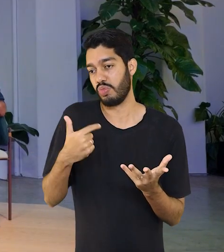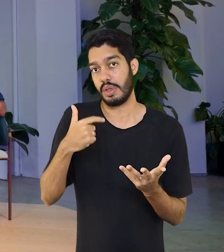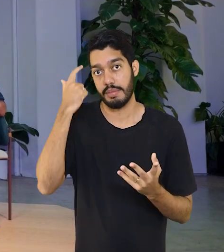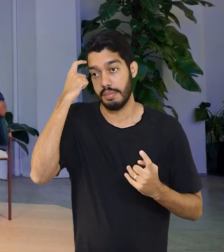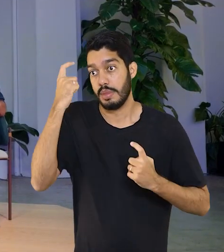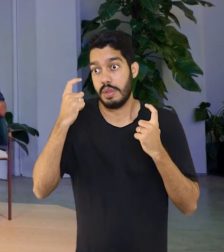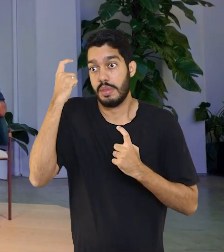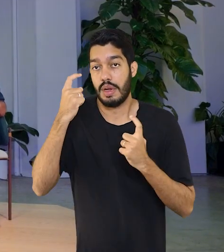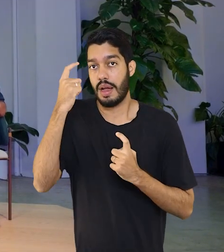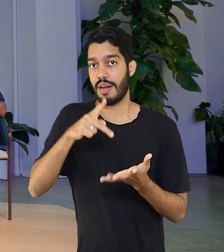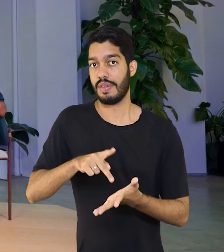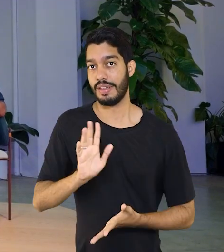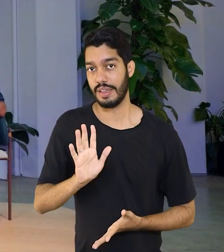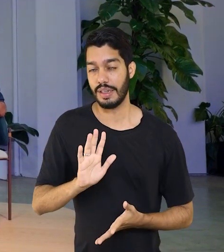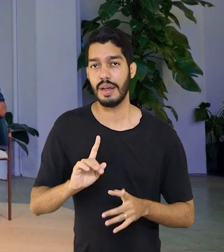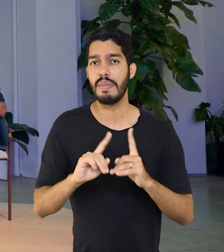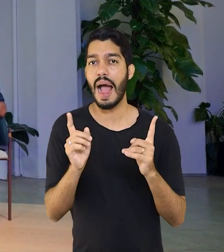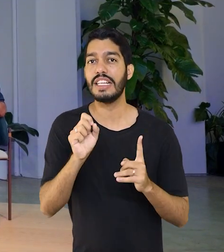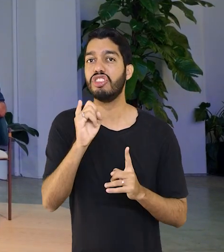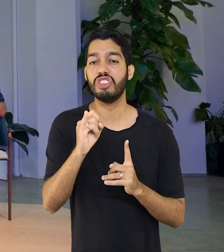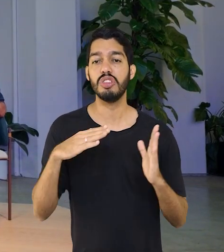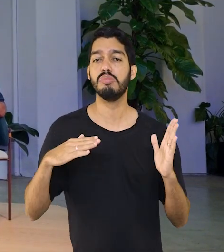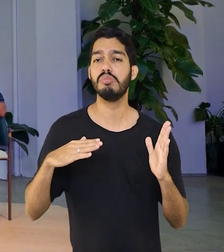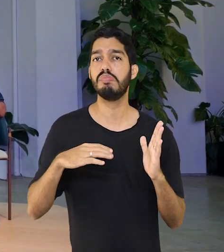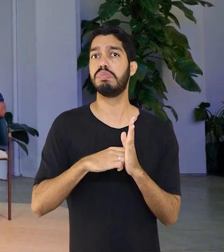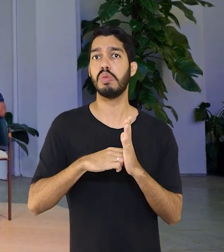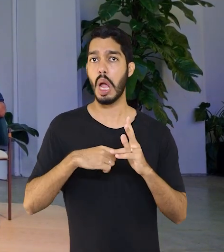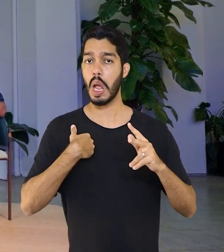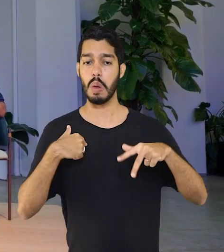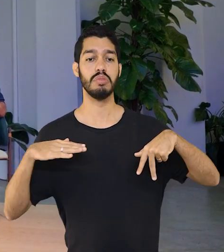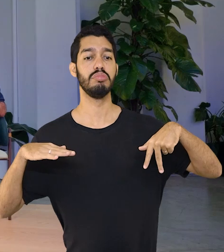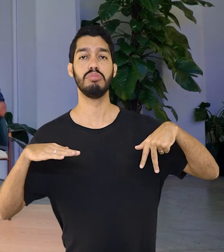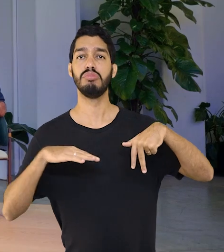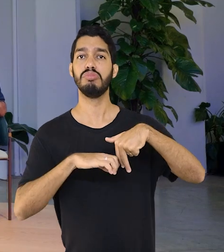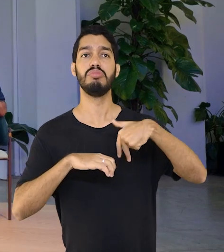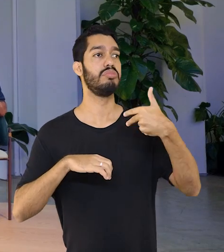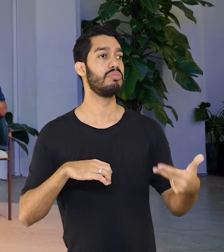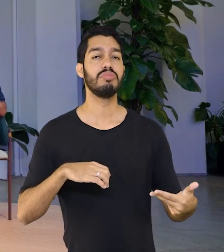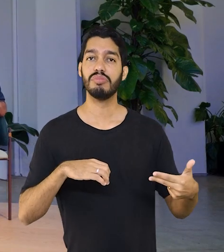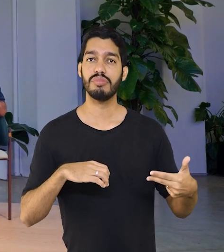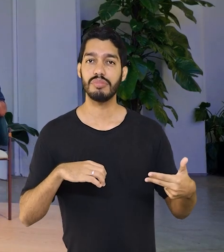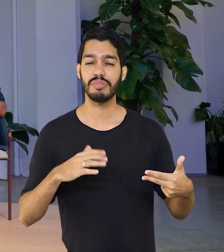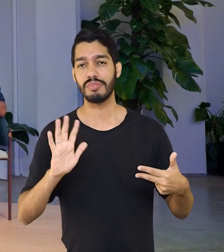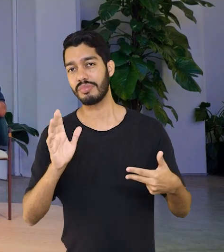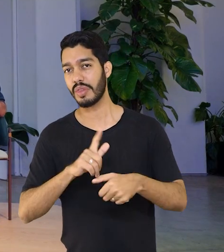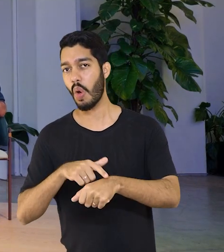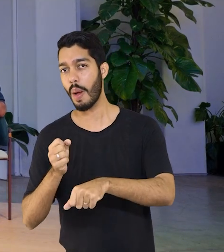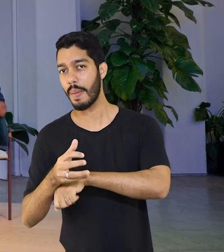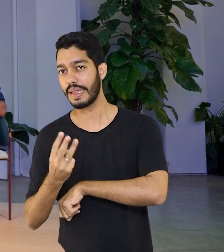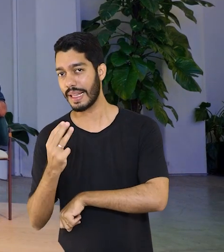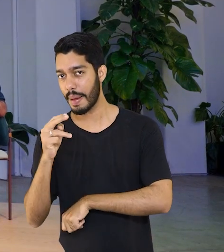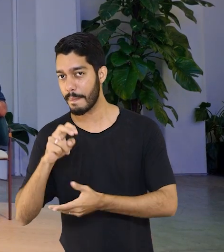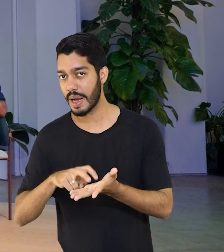80% de probabilidade, eu não estou preocupado com isso. Se o impacto é eu morrer atropelado, se eu estiver atravessando a Nacional de Copacabana